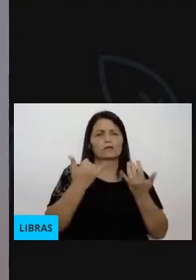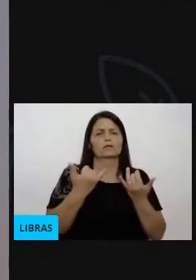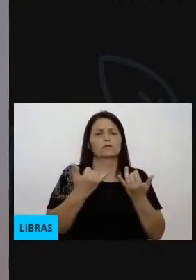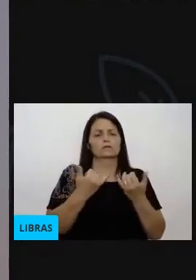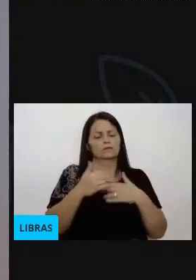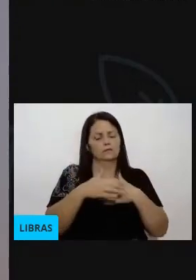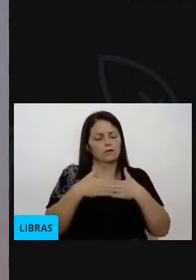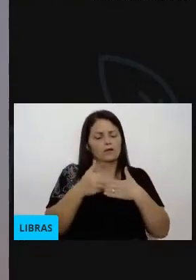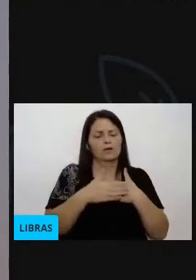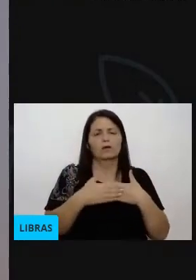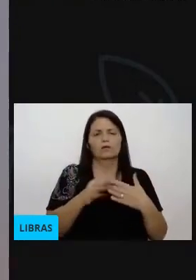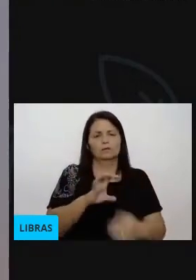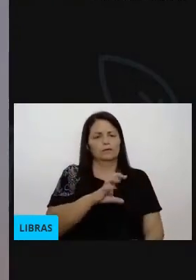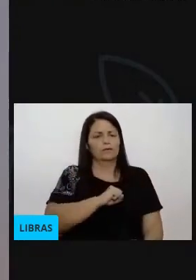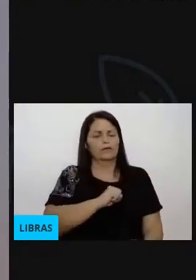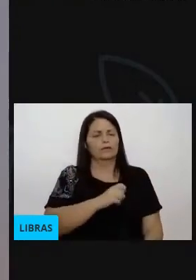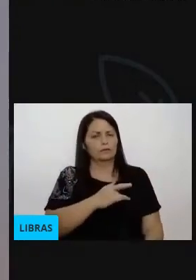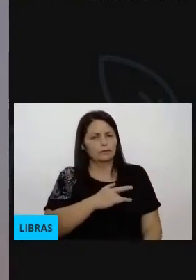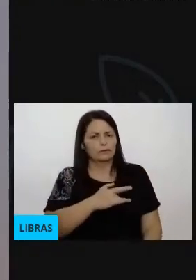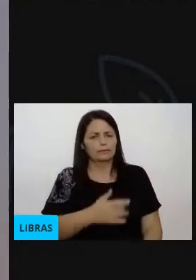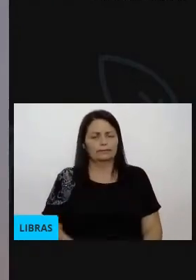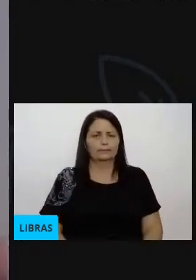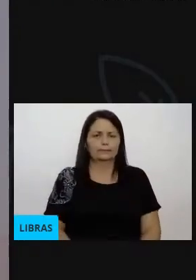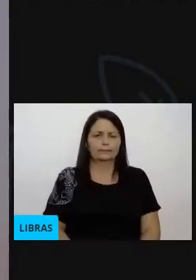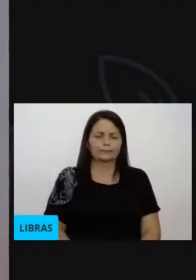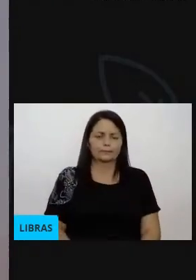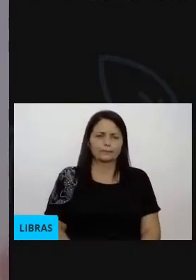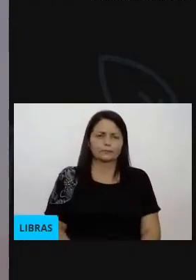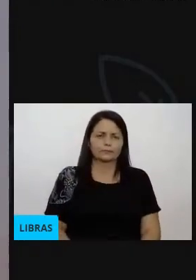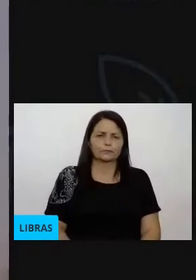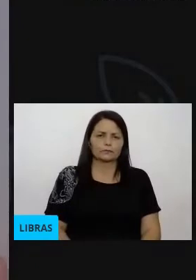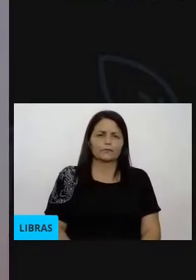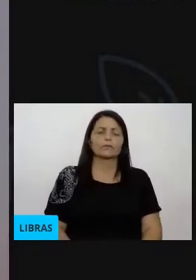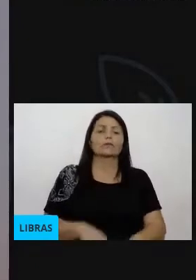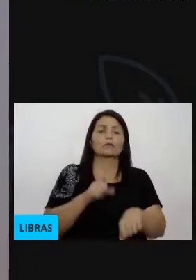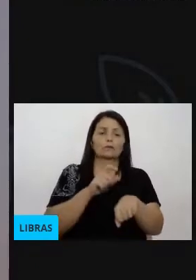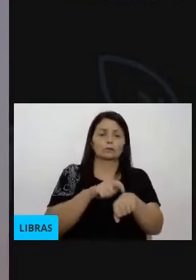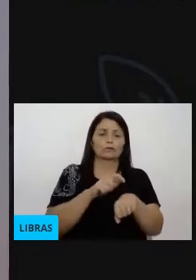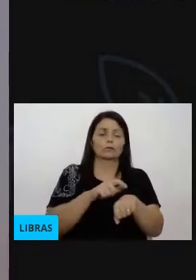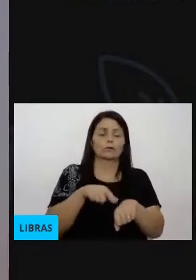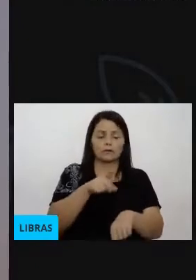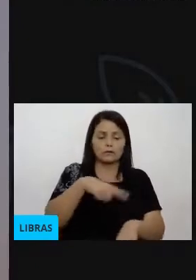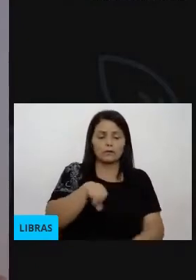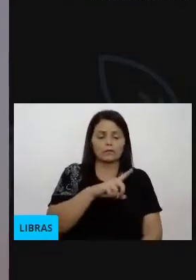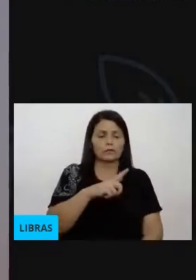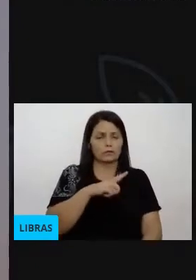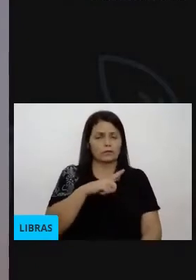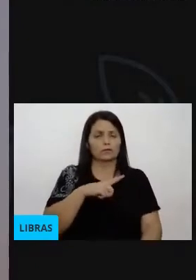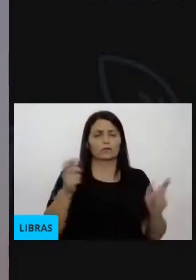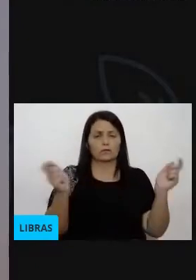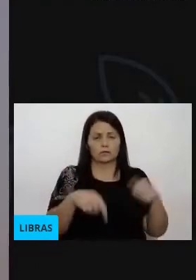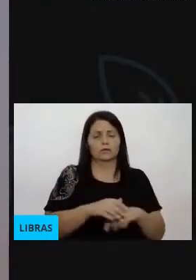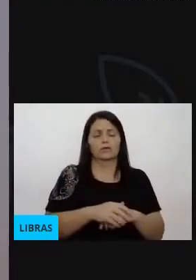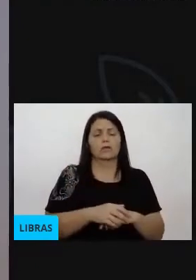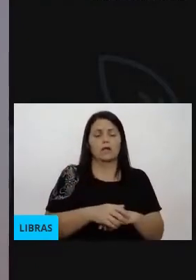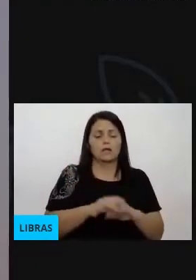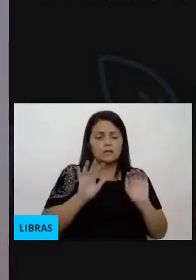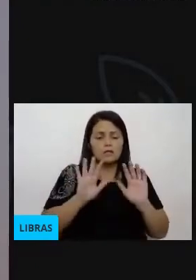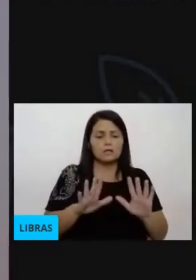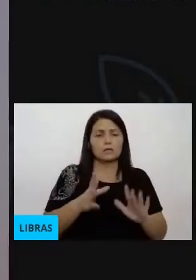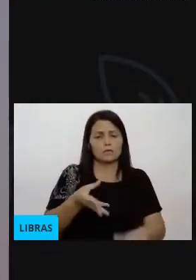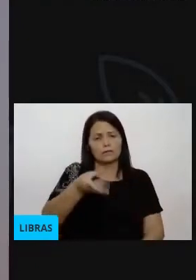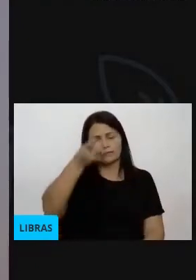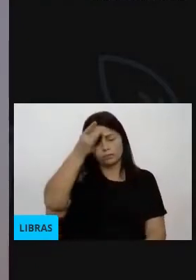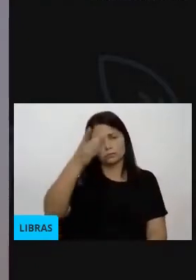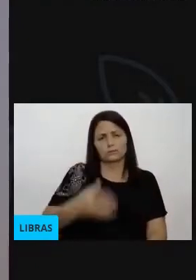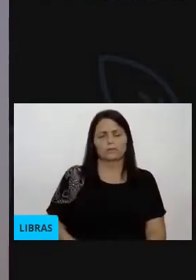afeto, compartilhar os momentos que a gente pode ter. É isso que vai ficar.